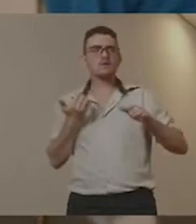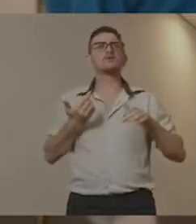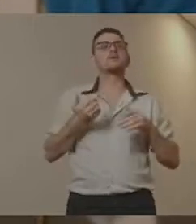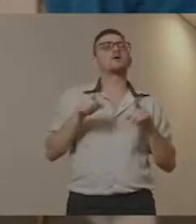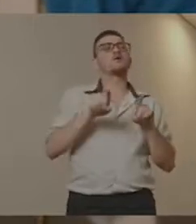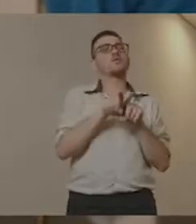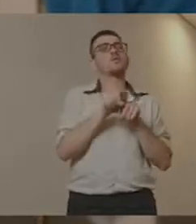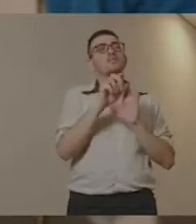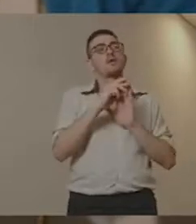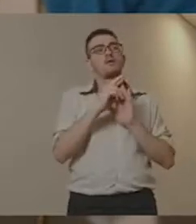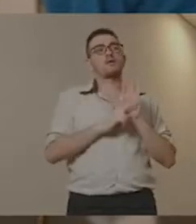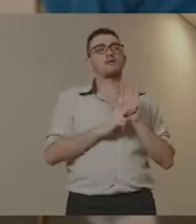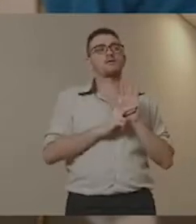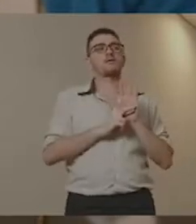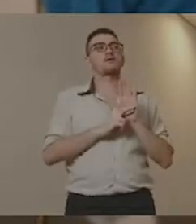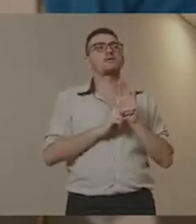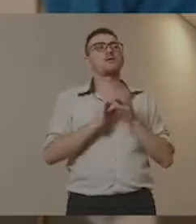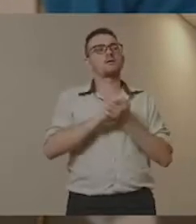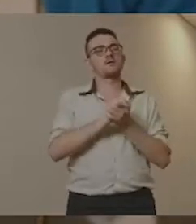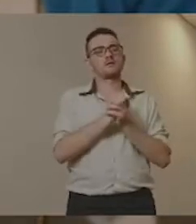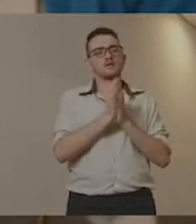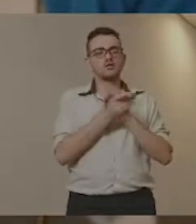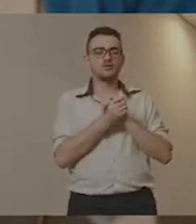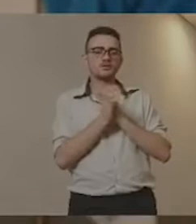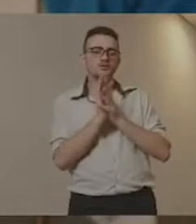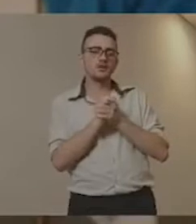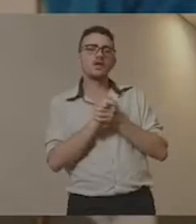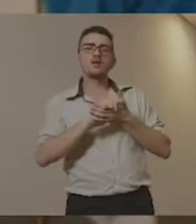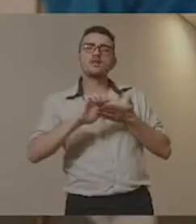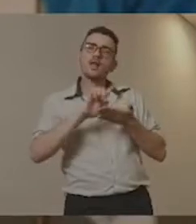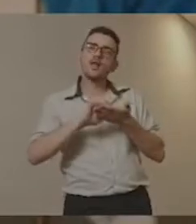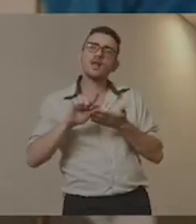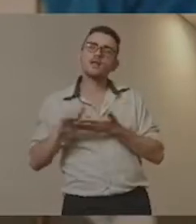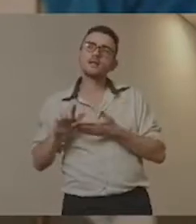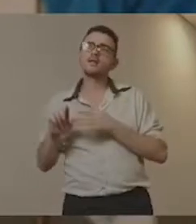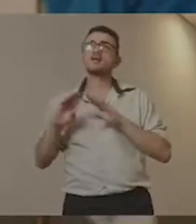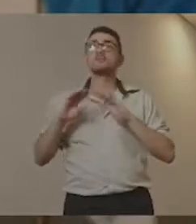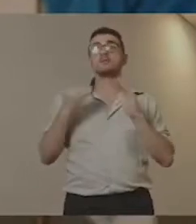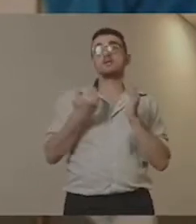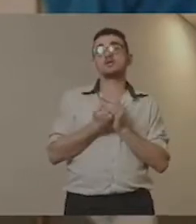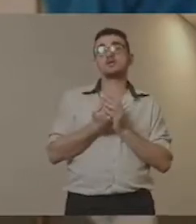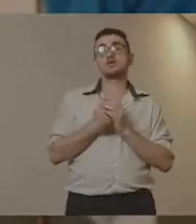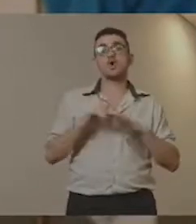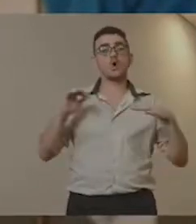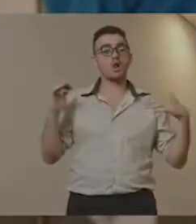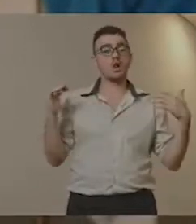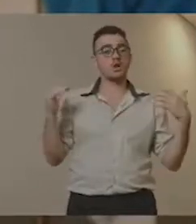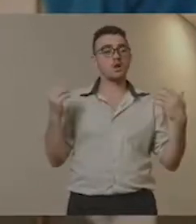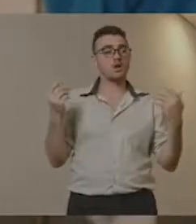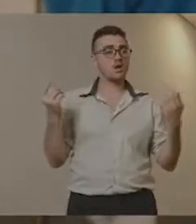gente simplesmente como se nada houvesse acontecido. Então, você só fica ali distância um do outro, vida normal, vida que